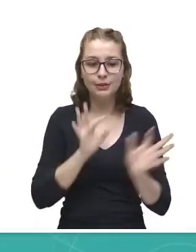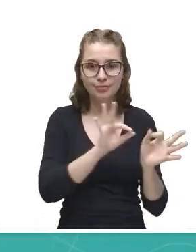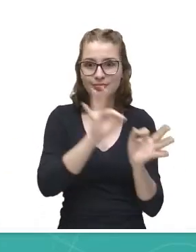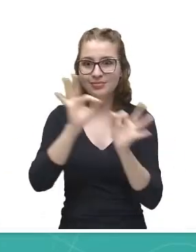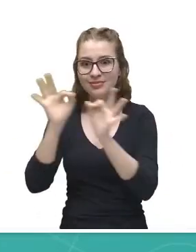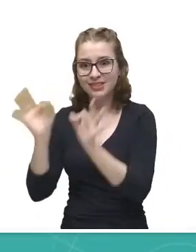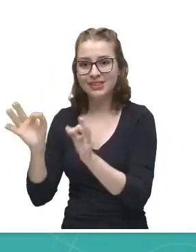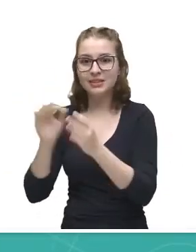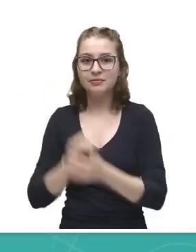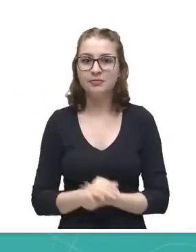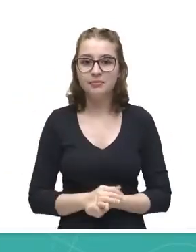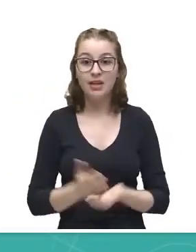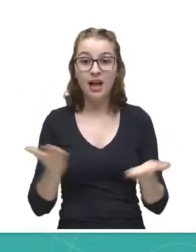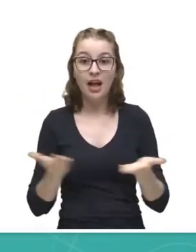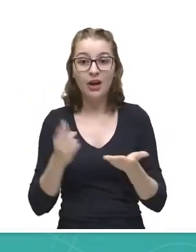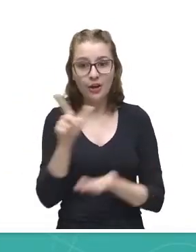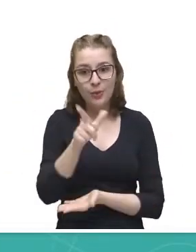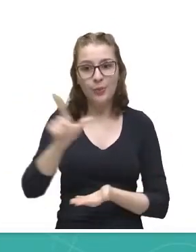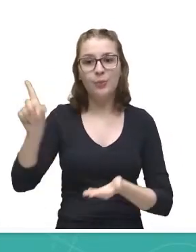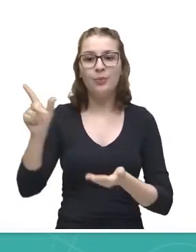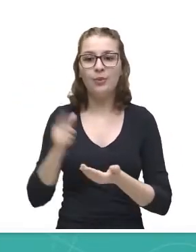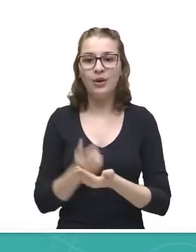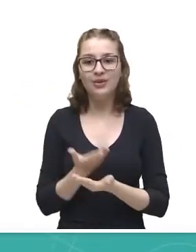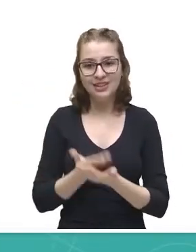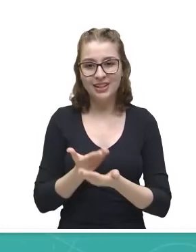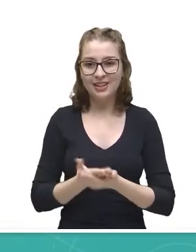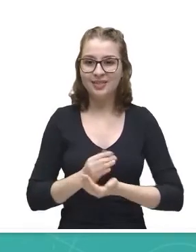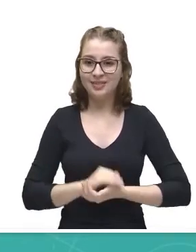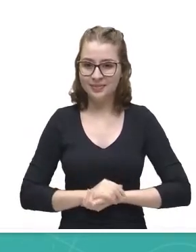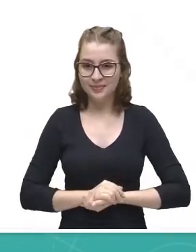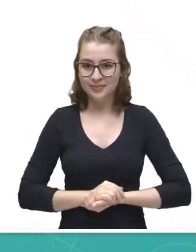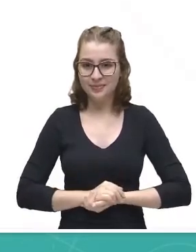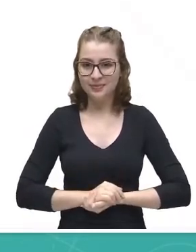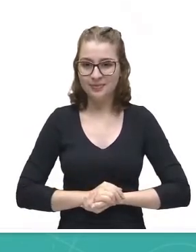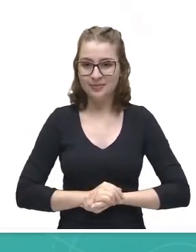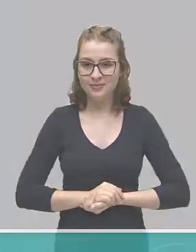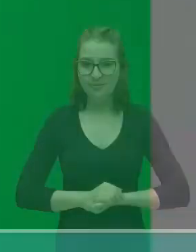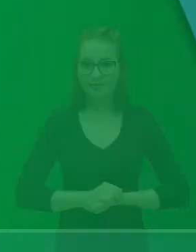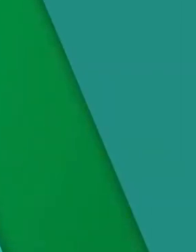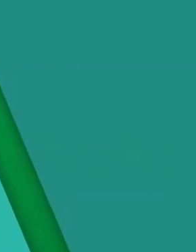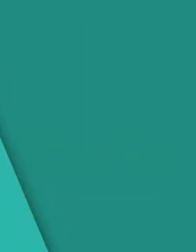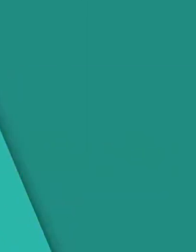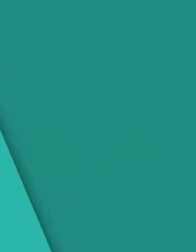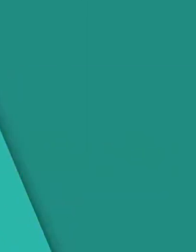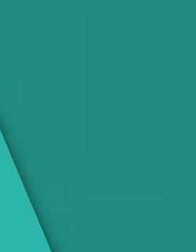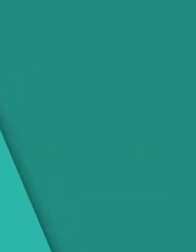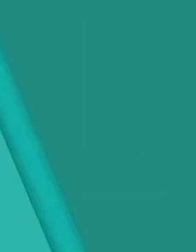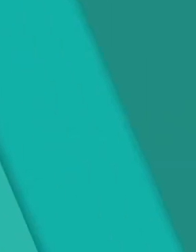etapa. E agora vamos para a nossa aula da 6ª etapa.